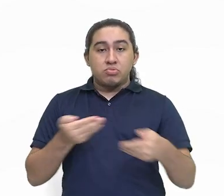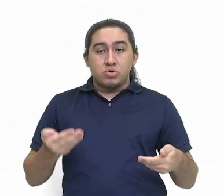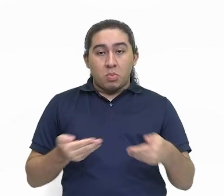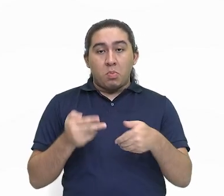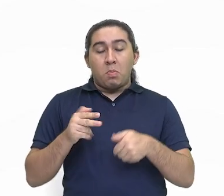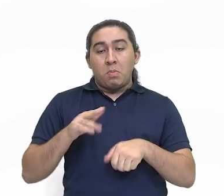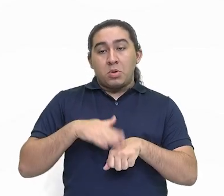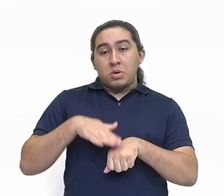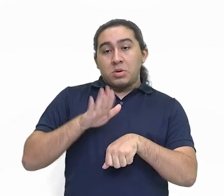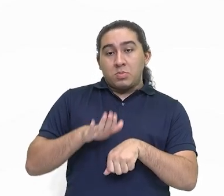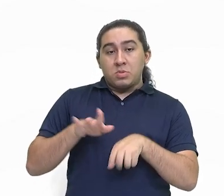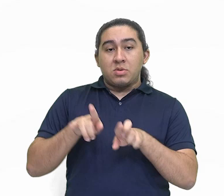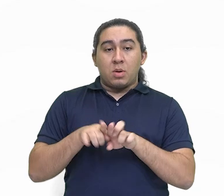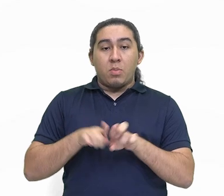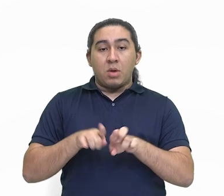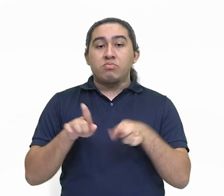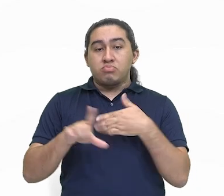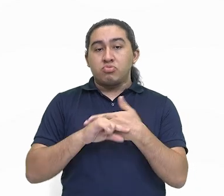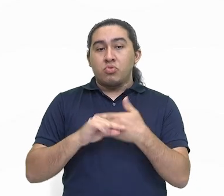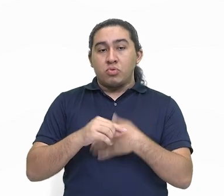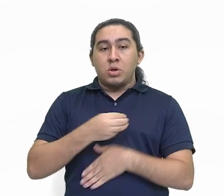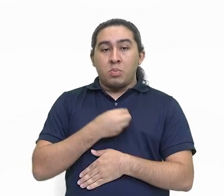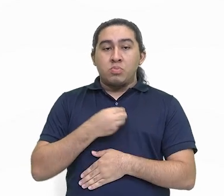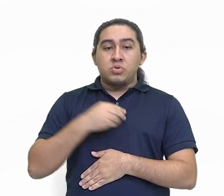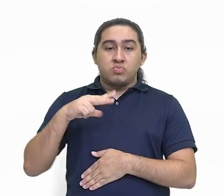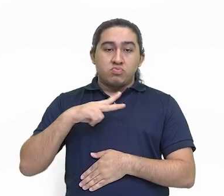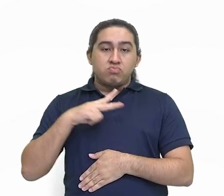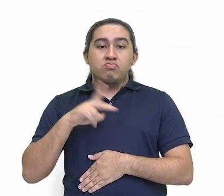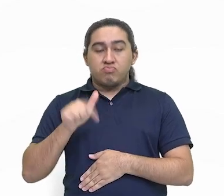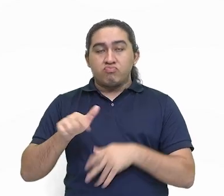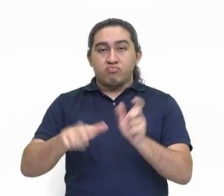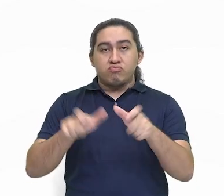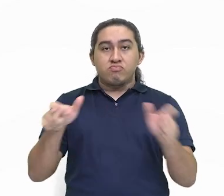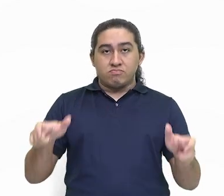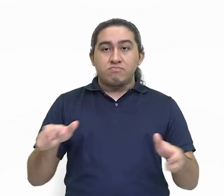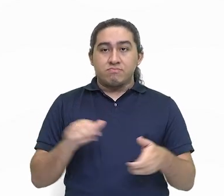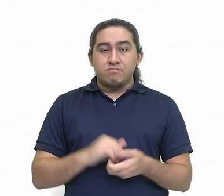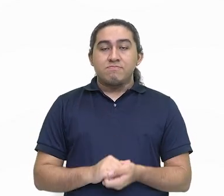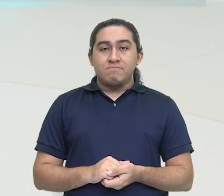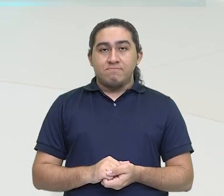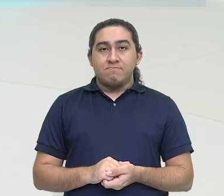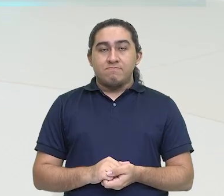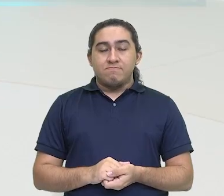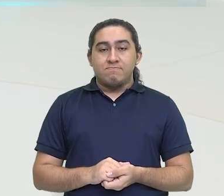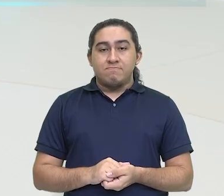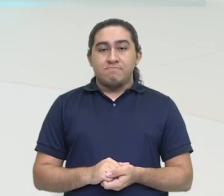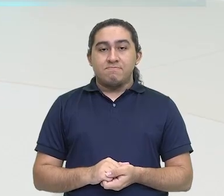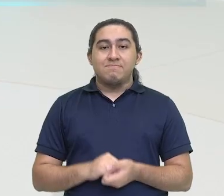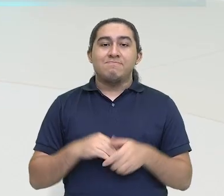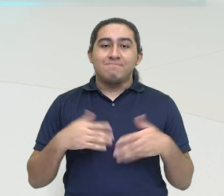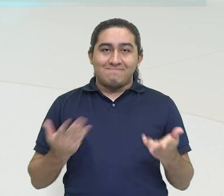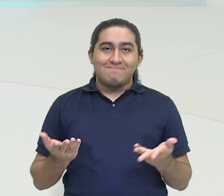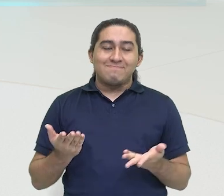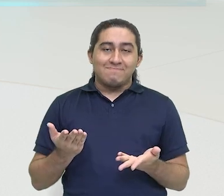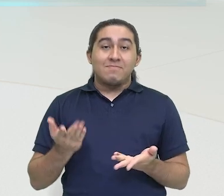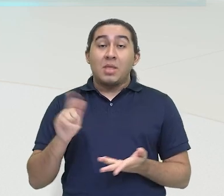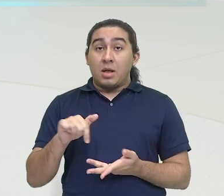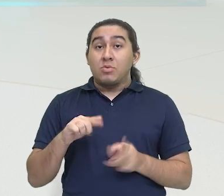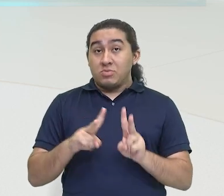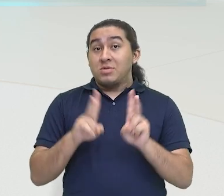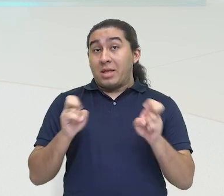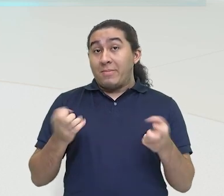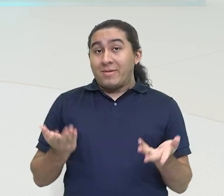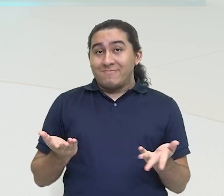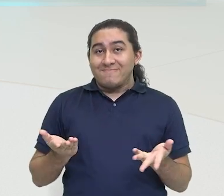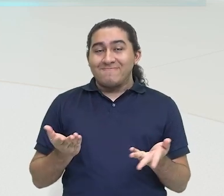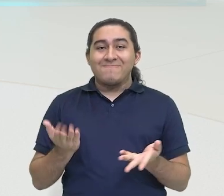colaboração, protagonismo e autoria na vida pessoal e coletiva. Então, é sobre